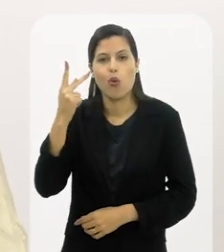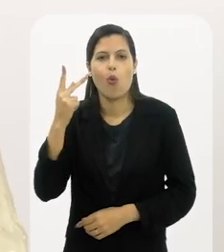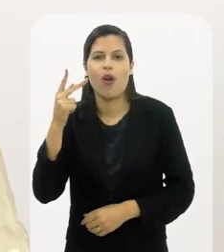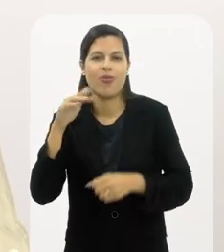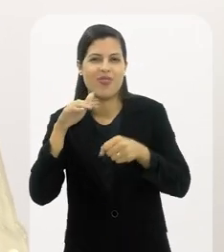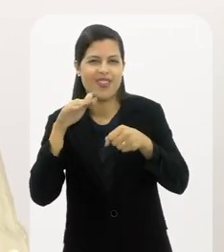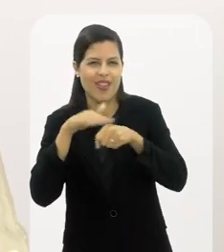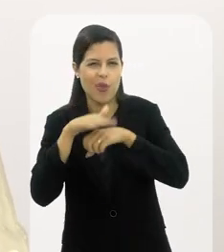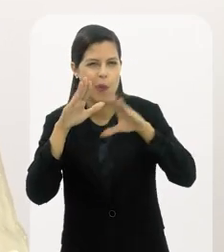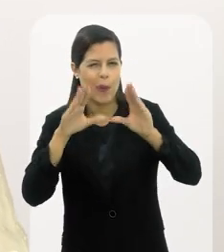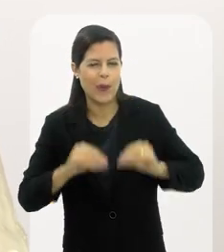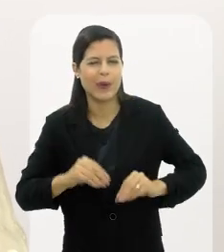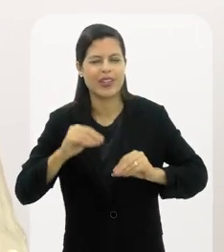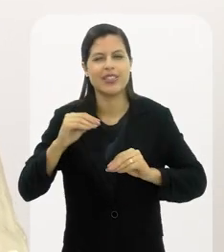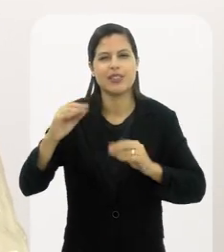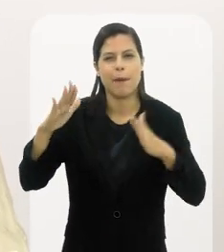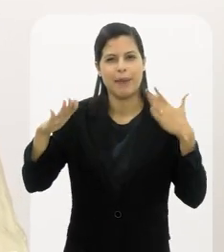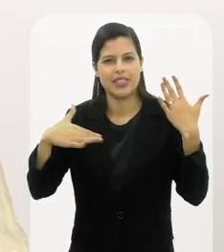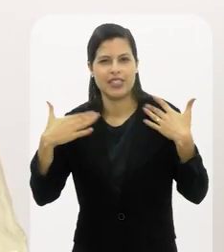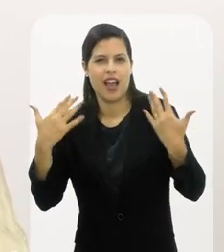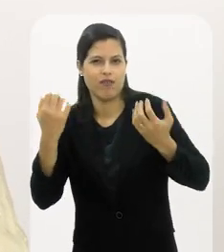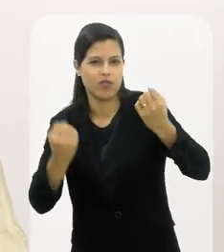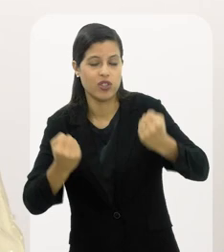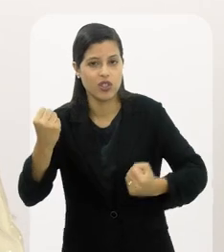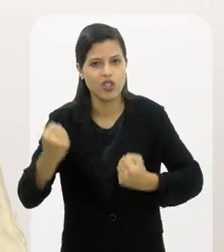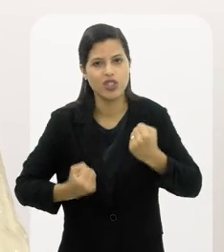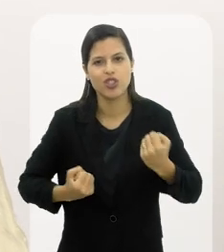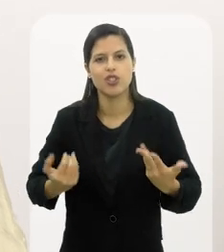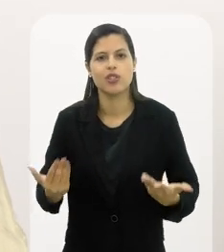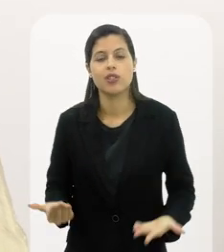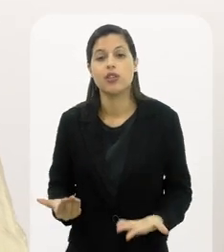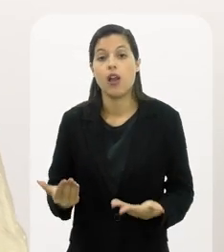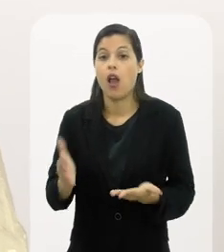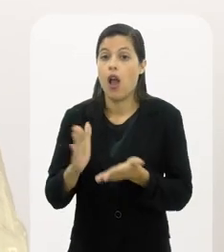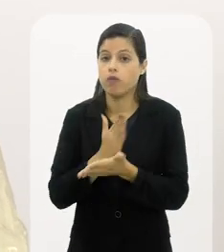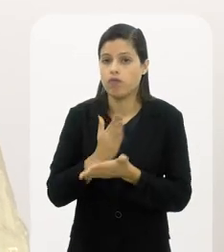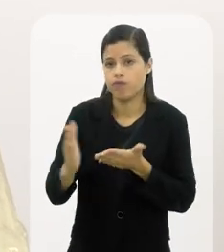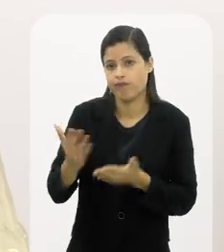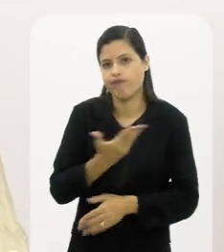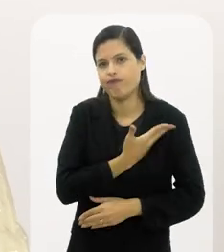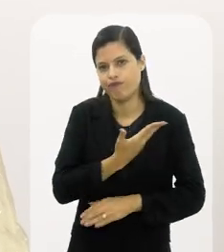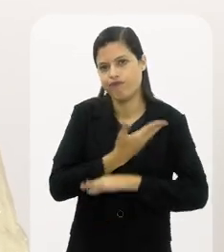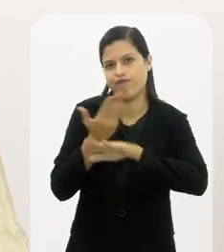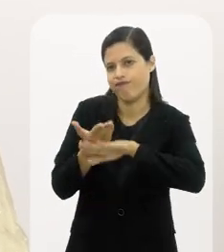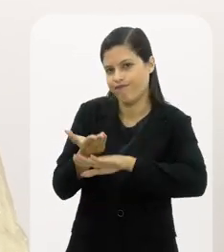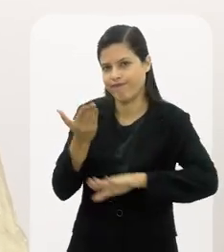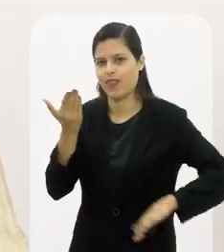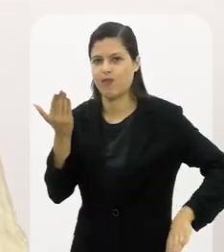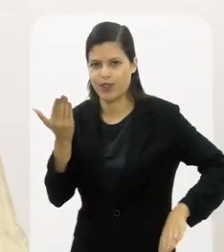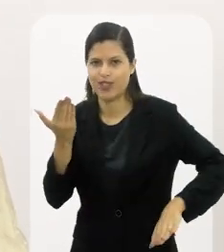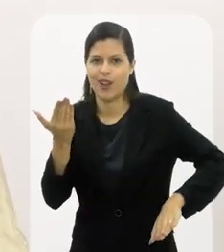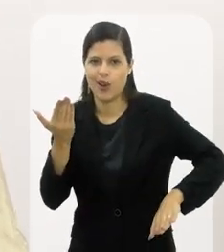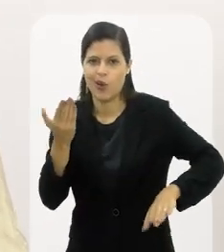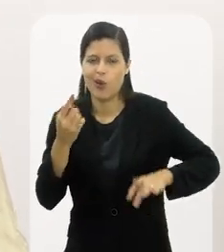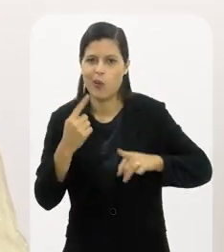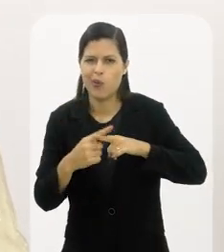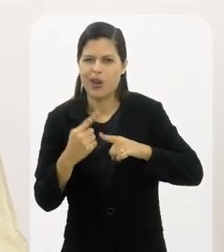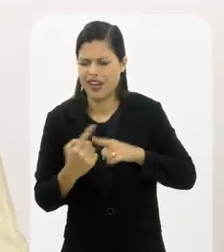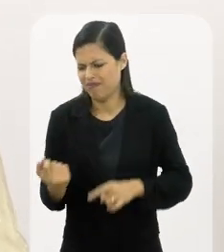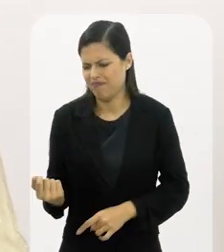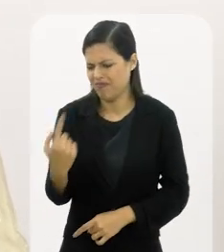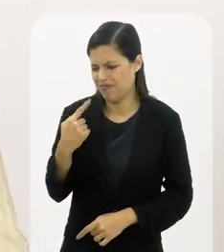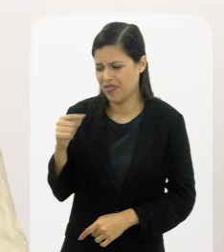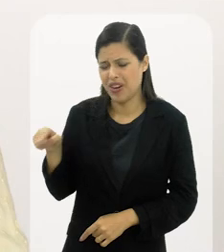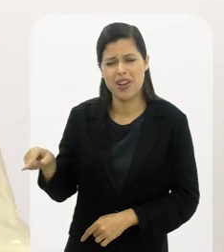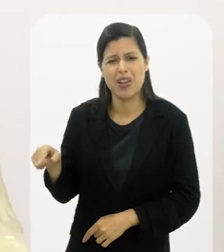da noite, de sair muito e eu dirigia, então era eu que levava as pessoas, né? Alguns amigos se afastaram, porque disseram que ficou esquisito andar